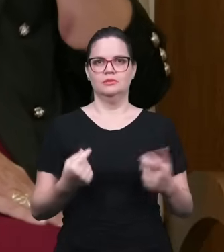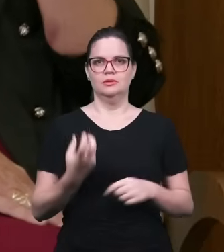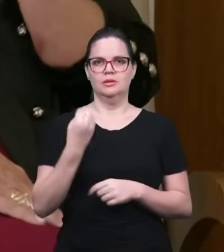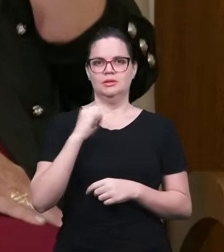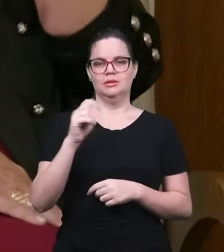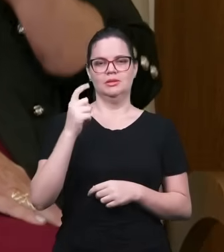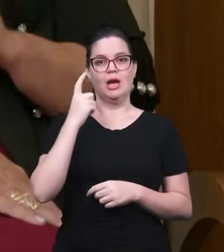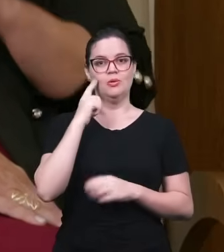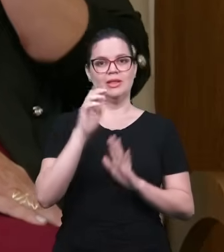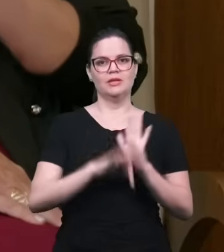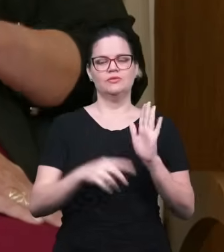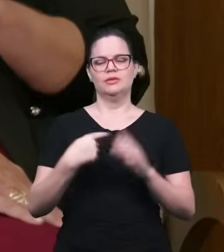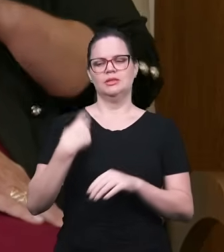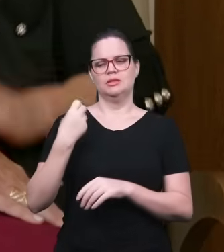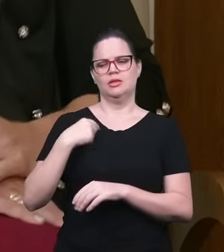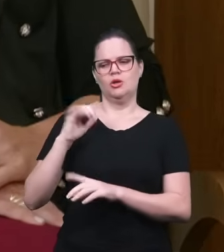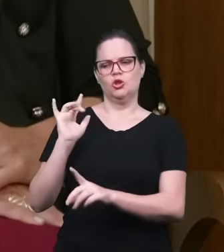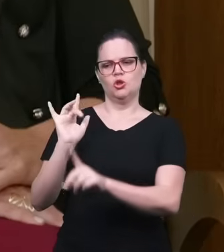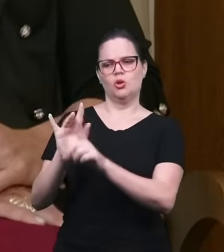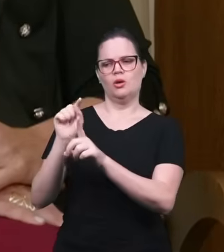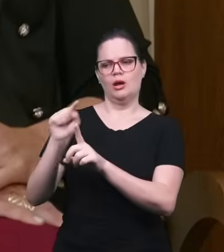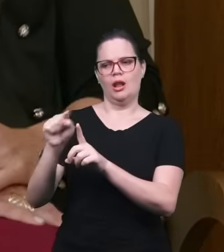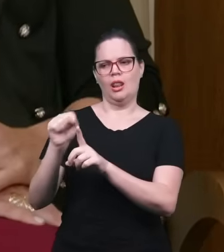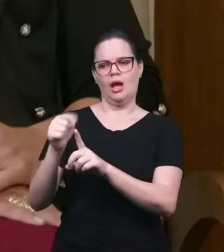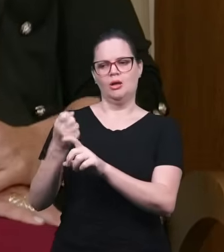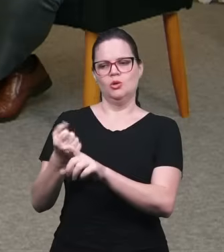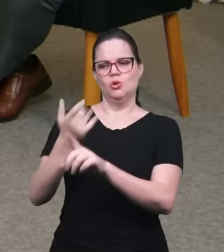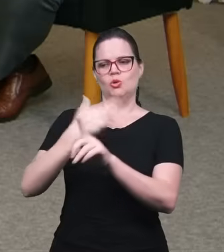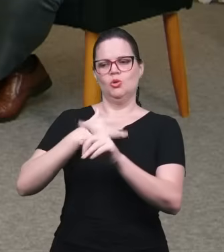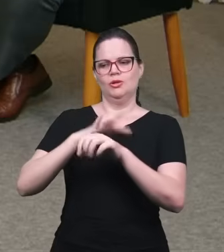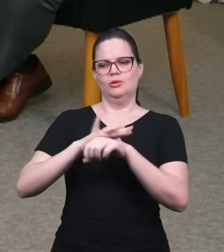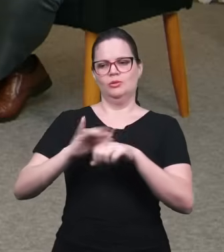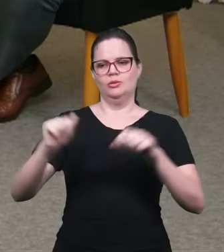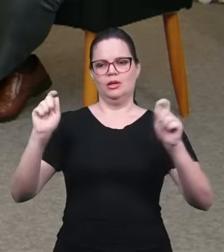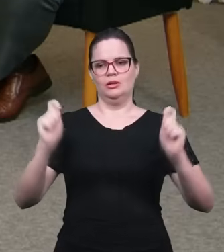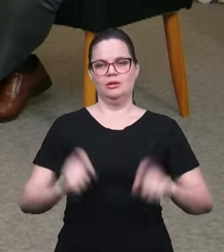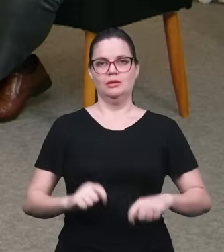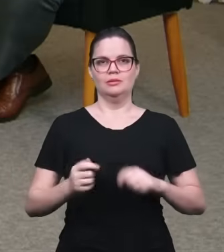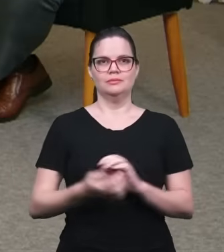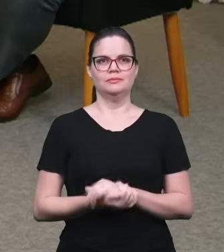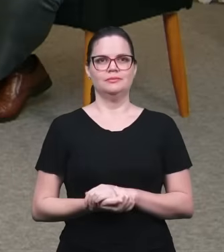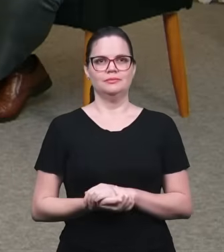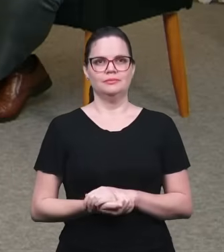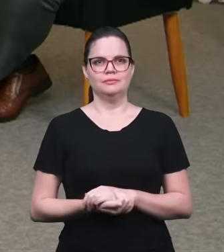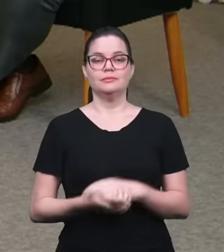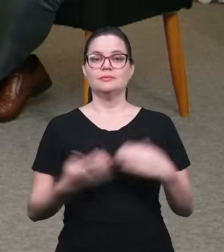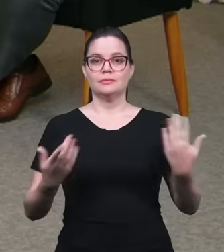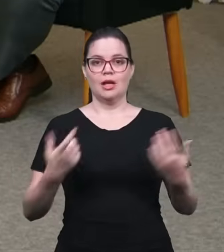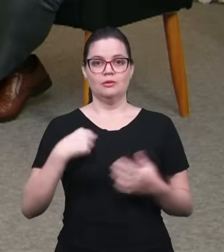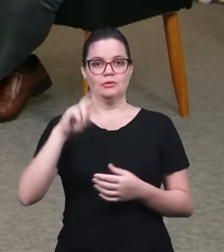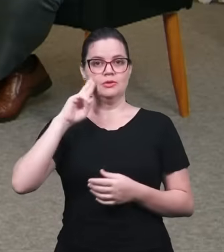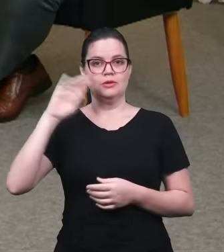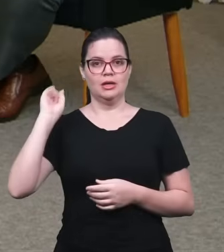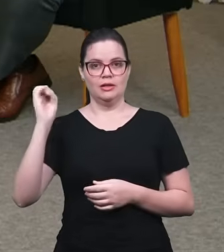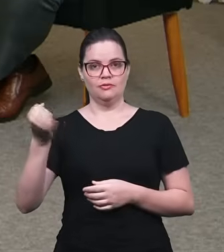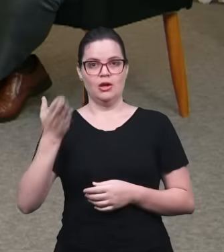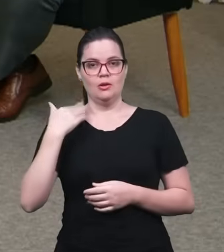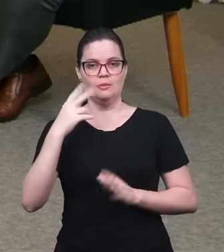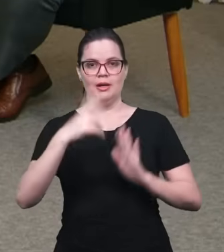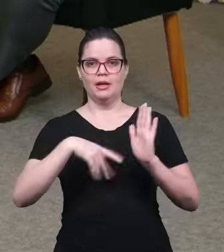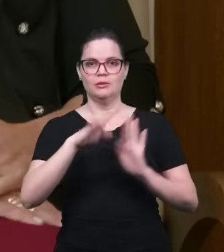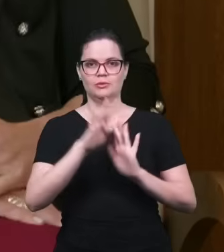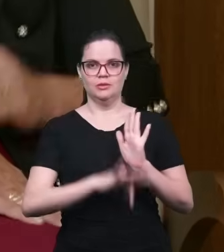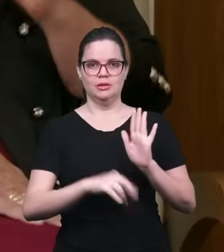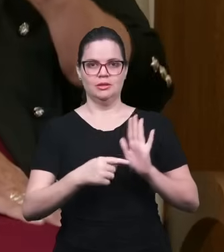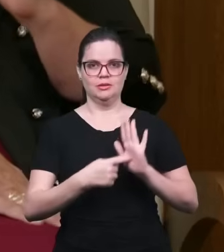eu tão somente tocar nas vestes do Senhor, ficarei sã. Glória a Deus. O Senhor falou para lerem esse texto para mim, o dia que me falaram, né?